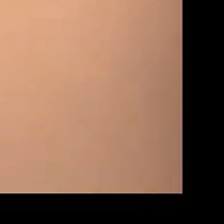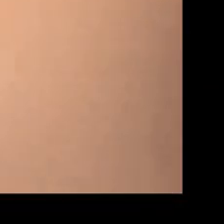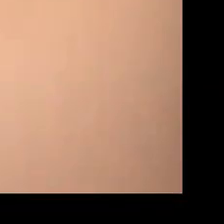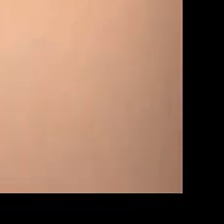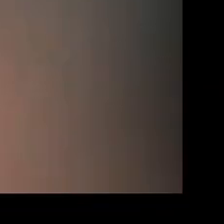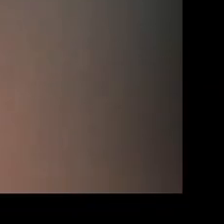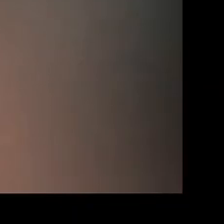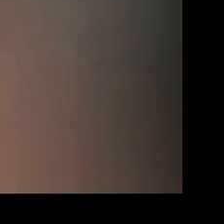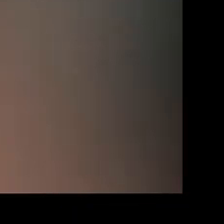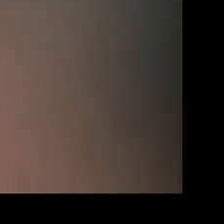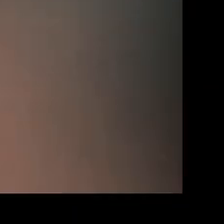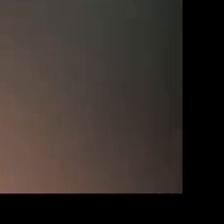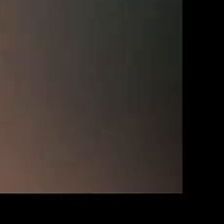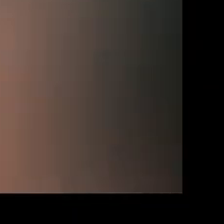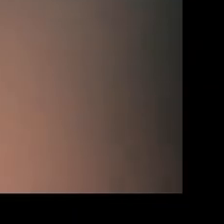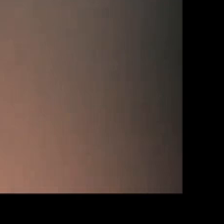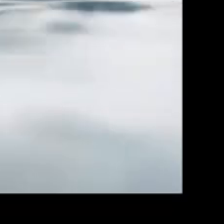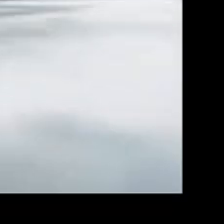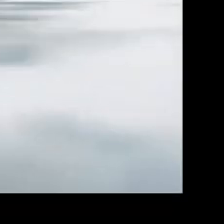gente.